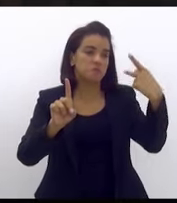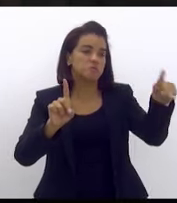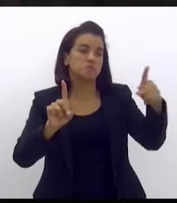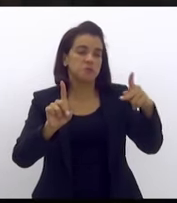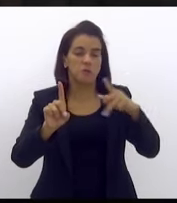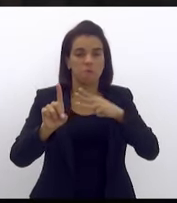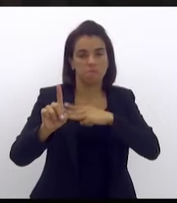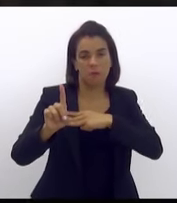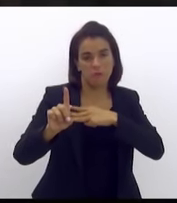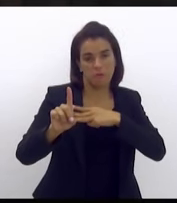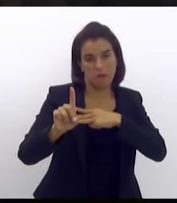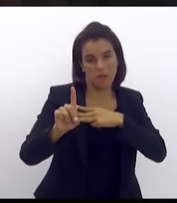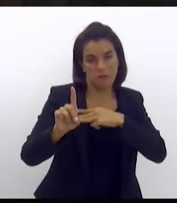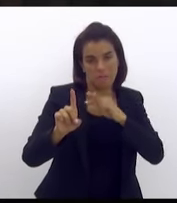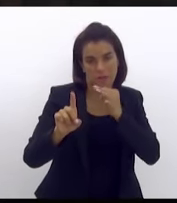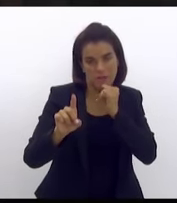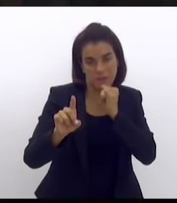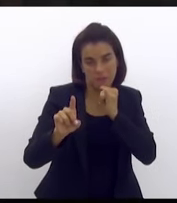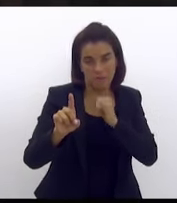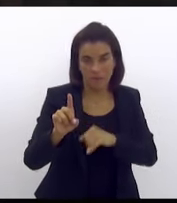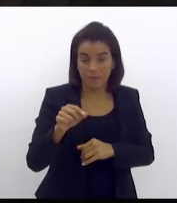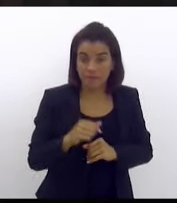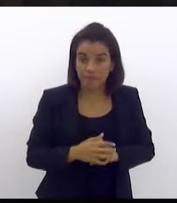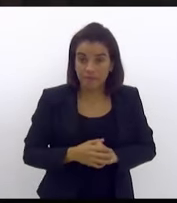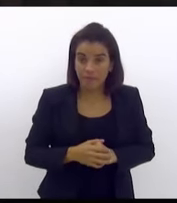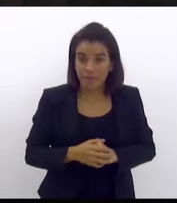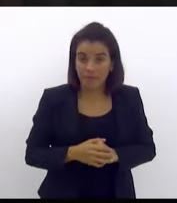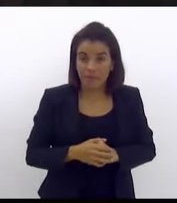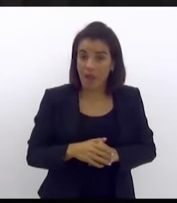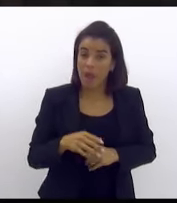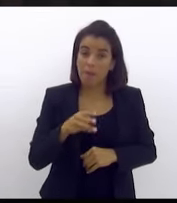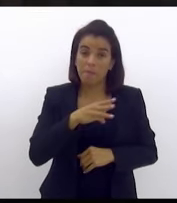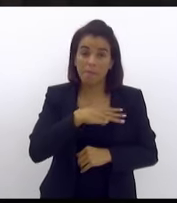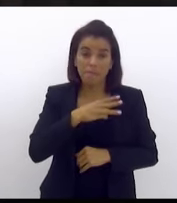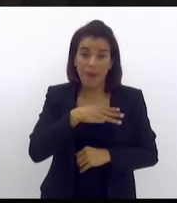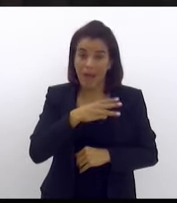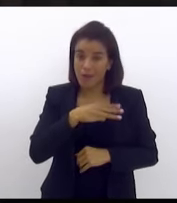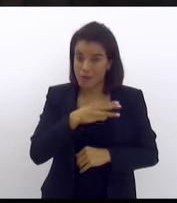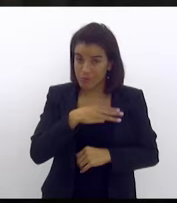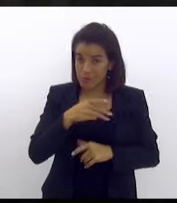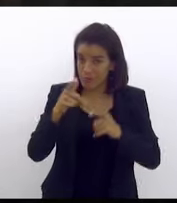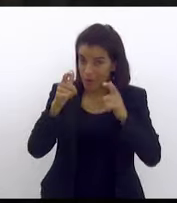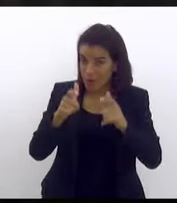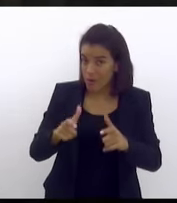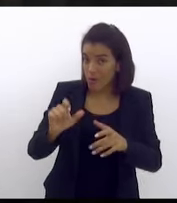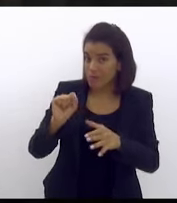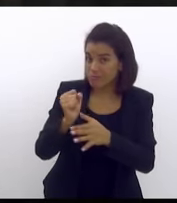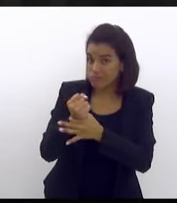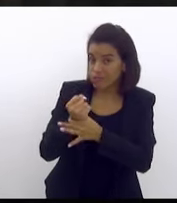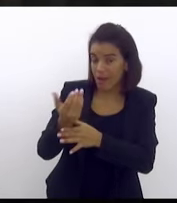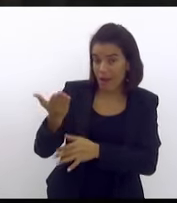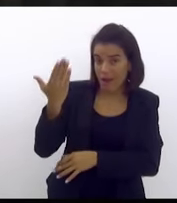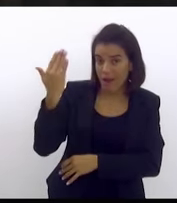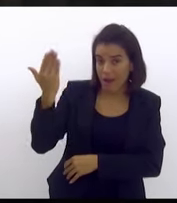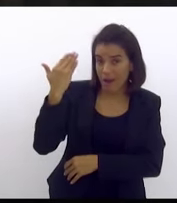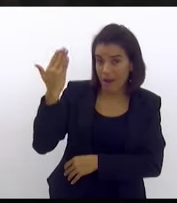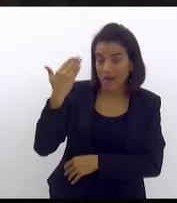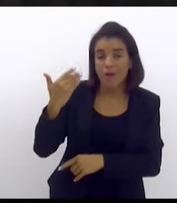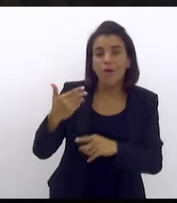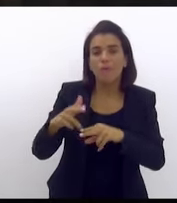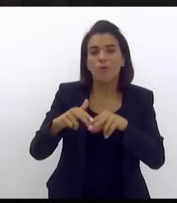de Madureira, que em tese era um dos lugares mais seguros que existia pelo volume de